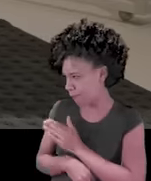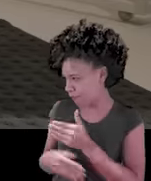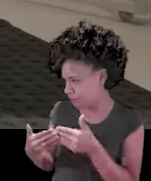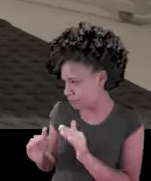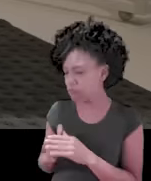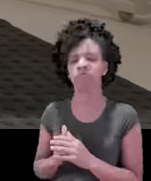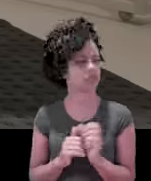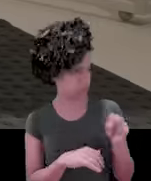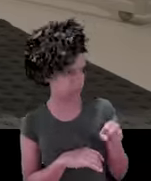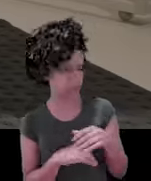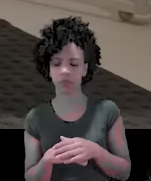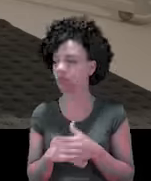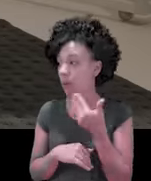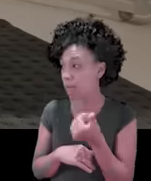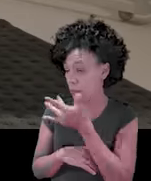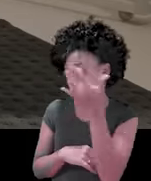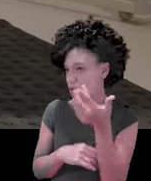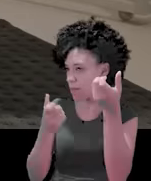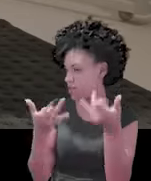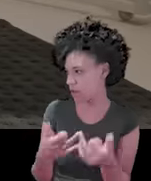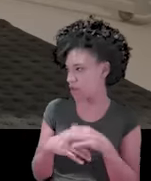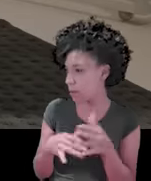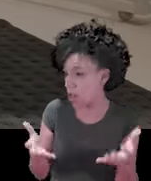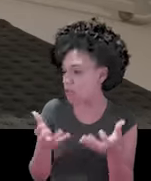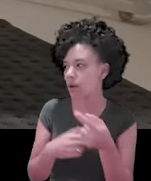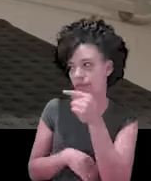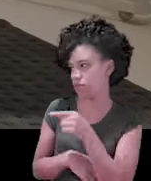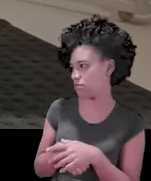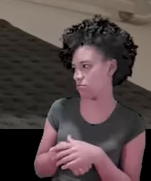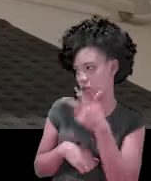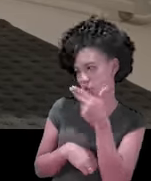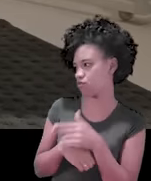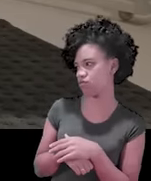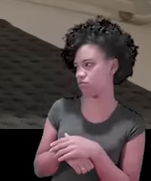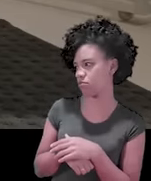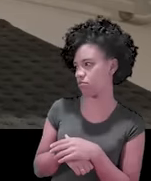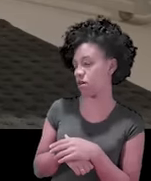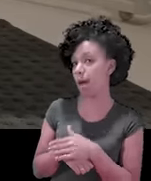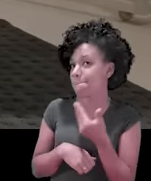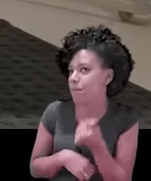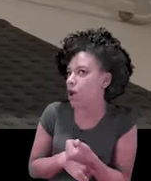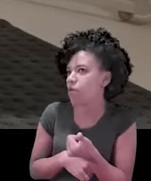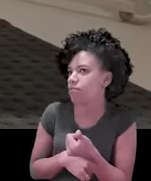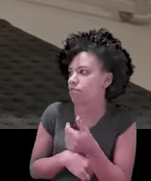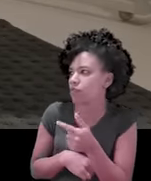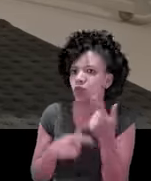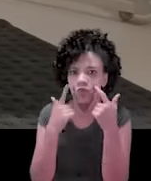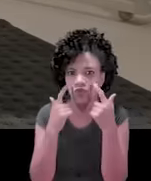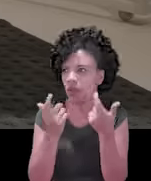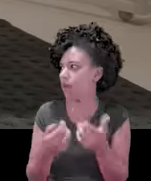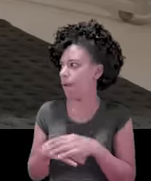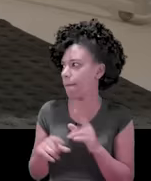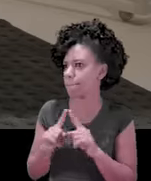de coração a melhor pessoa do mundo para falar sobre motivação é você eu acho a melhor pessoa do mundo mano vou